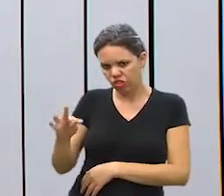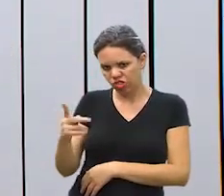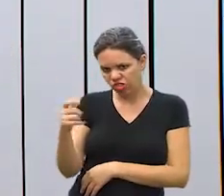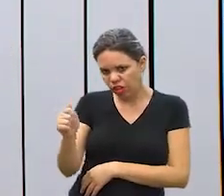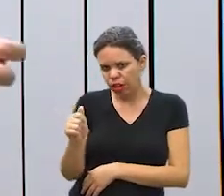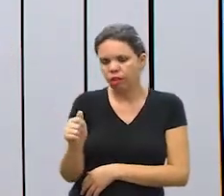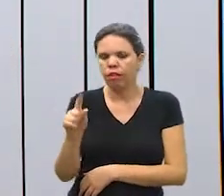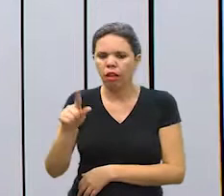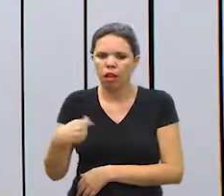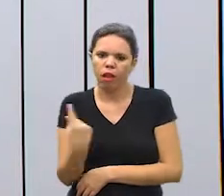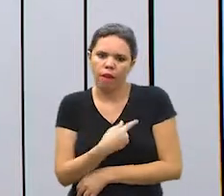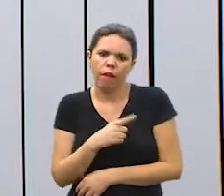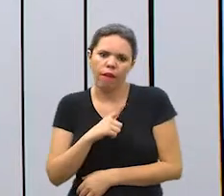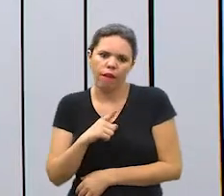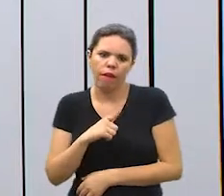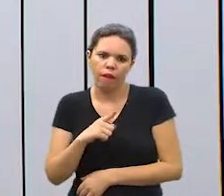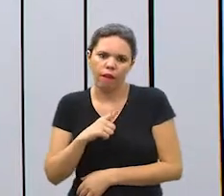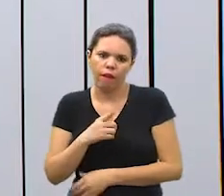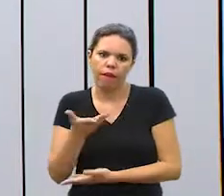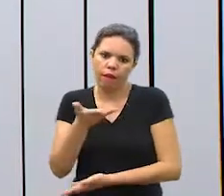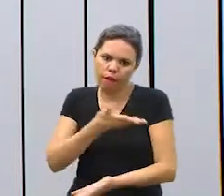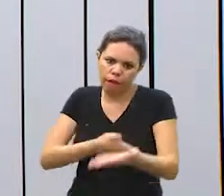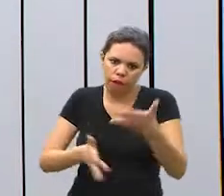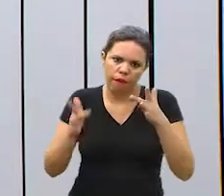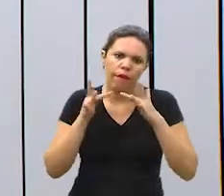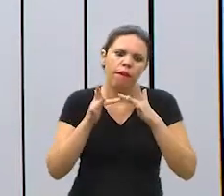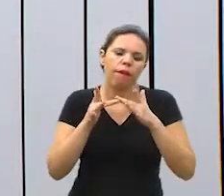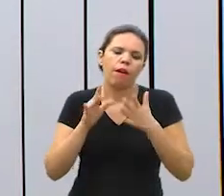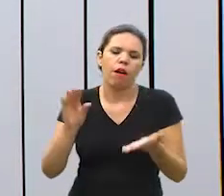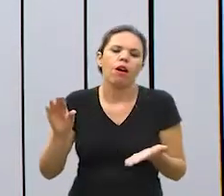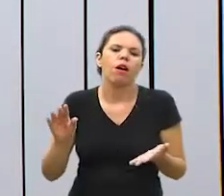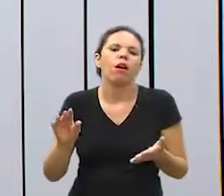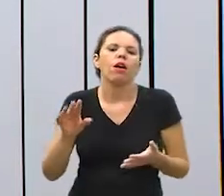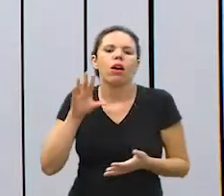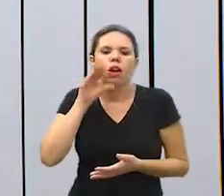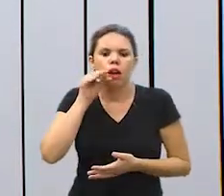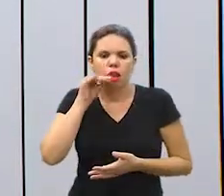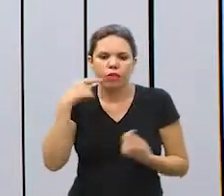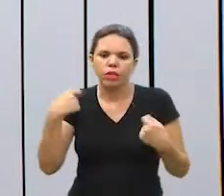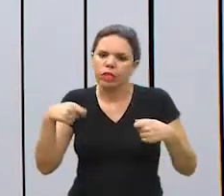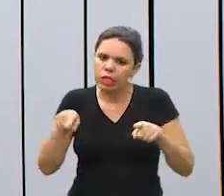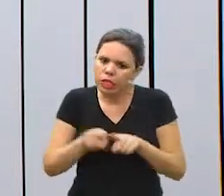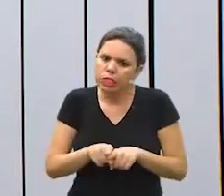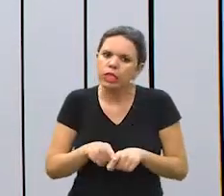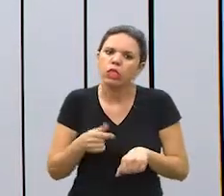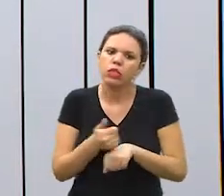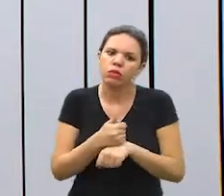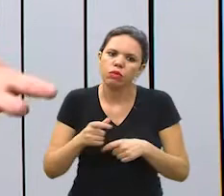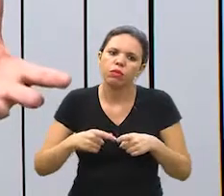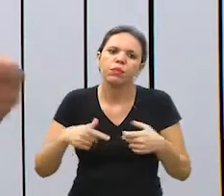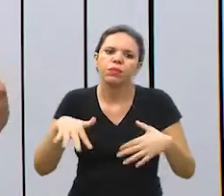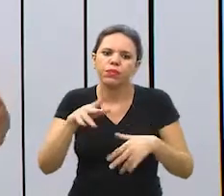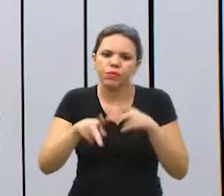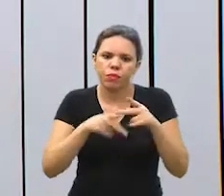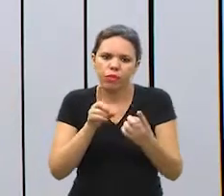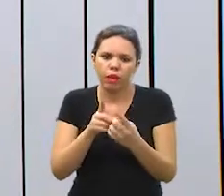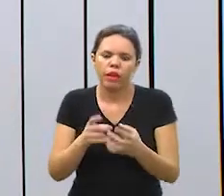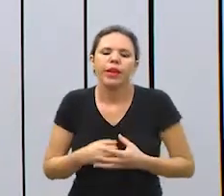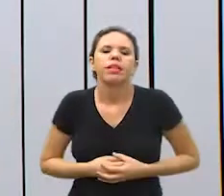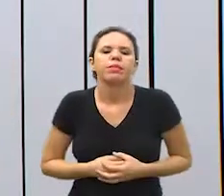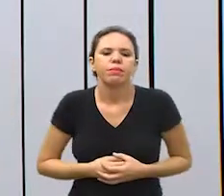é uma coisa que nós temos aí que estar irmanados na busca de recursos humanos para que a população seja